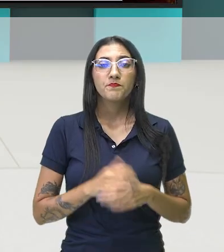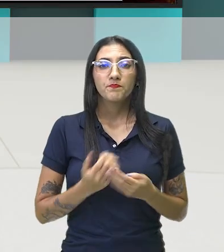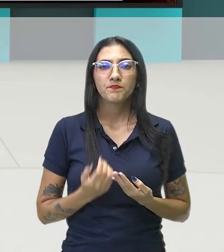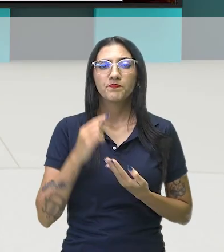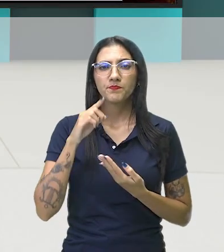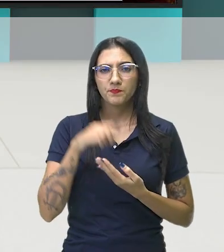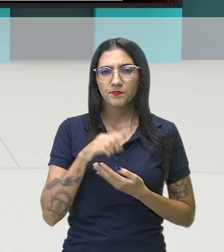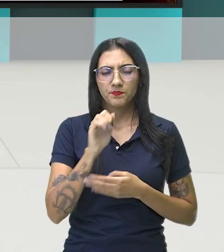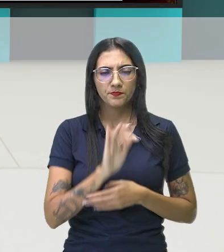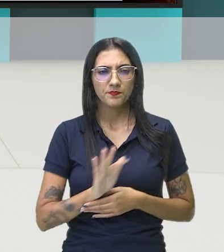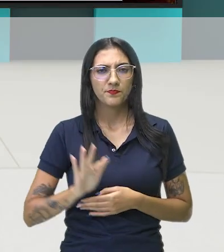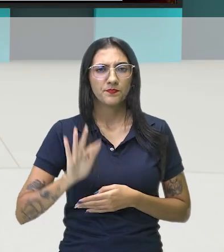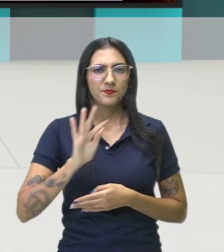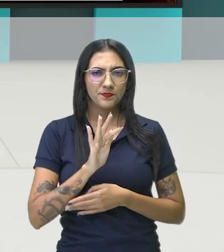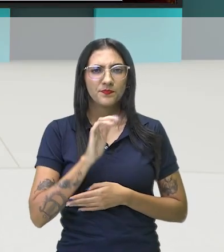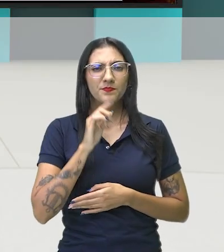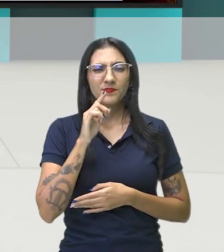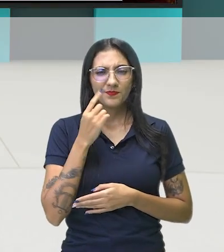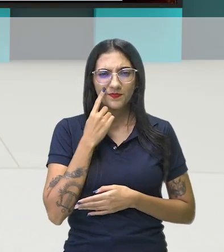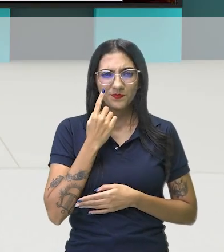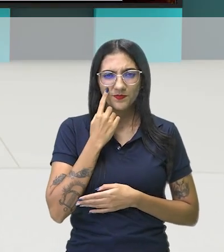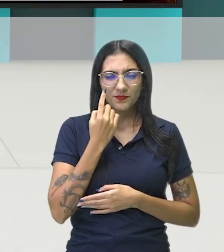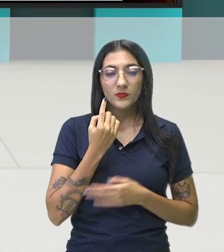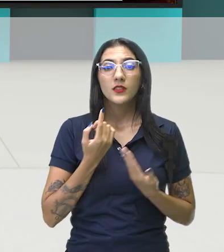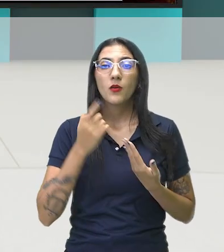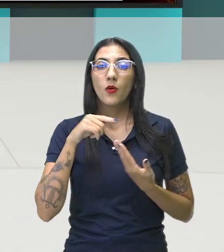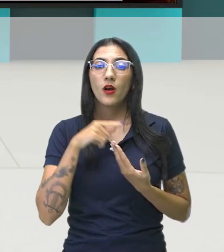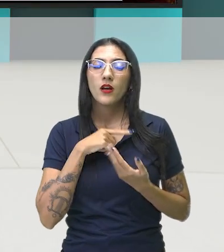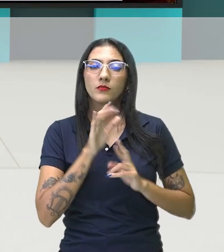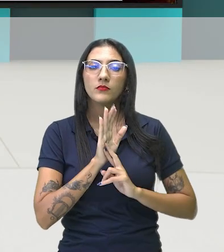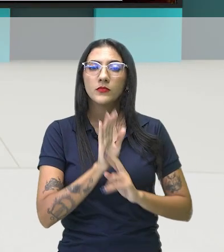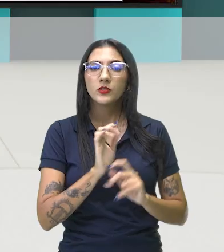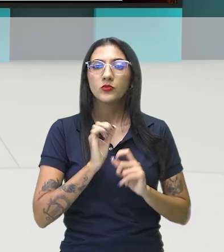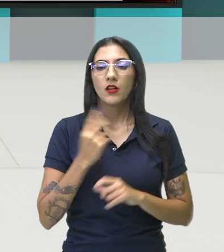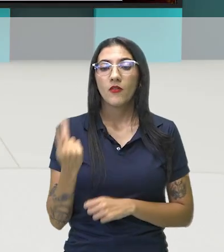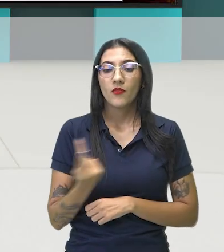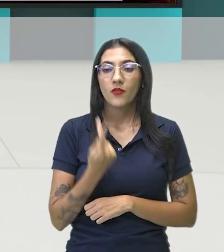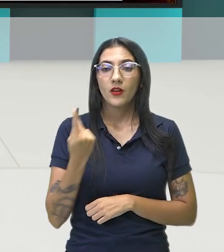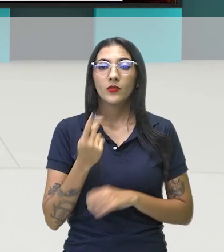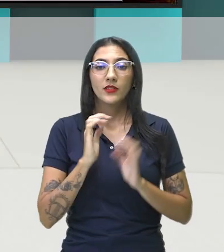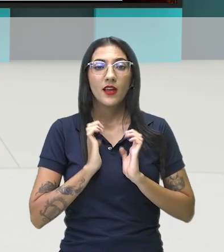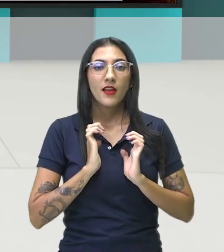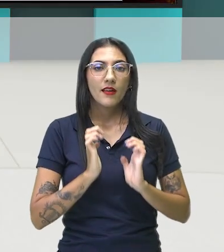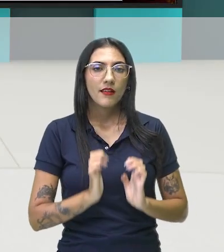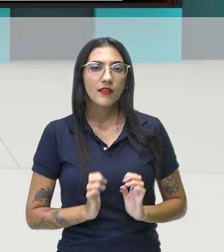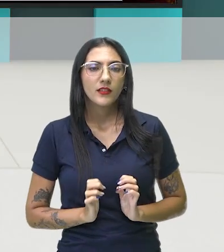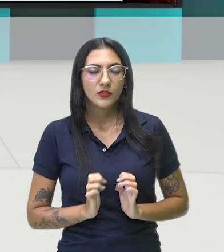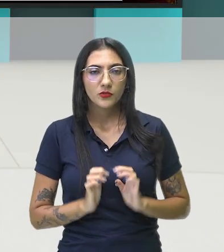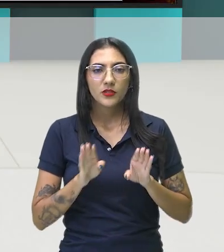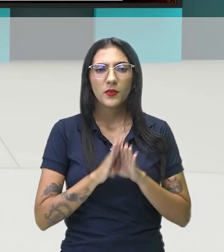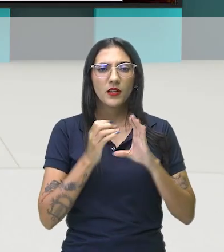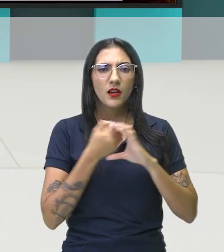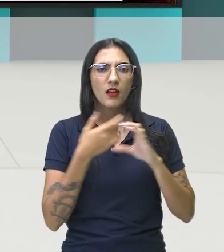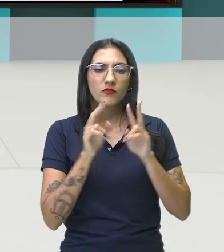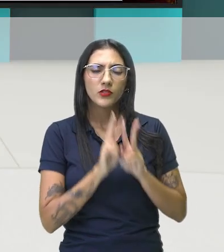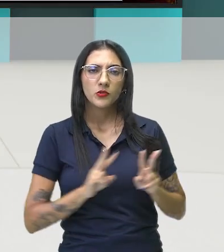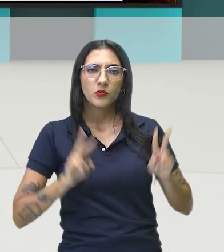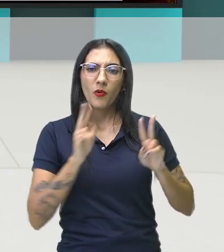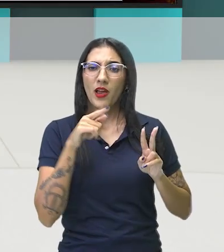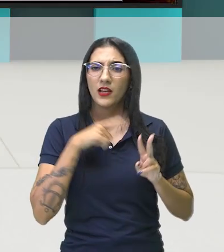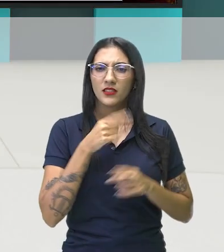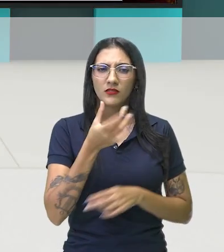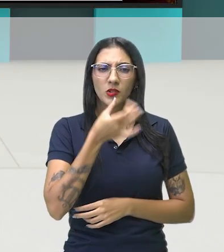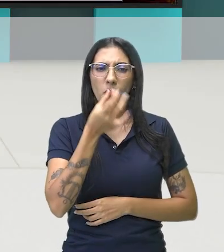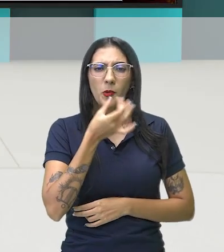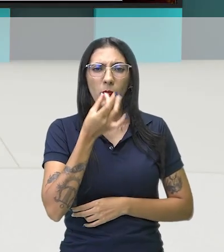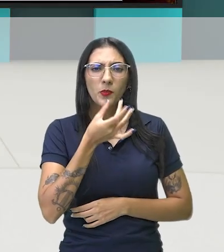A Cruz da Montanha, de Gaspar David, ela reflete os valores éticos e estéticos, pois recebeu